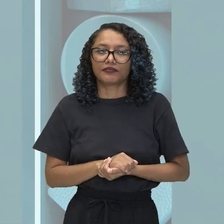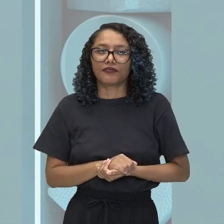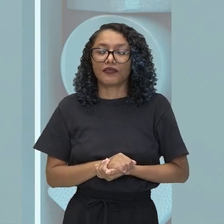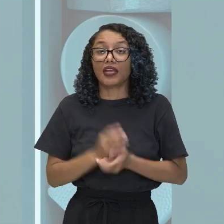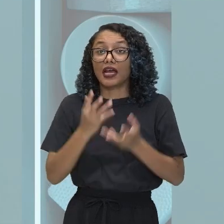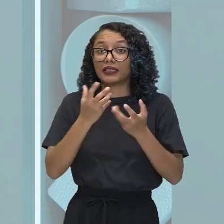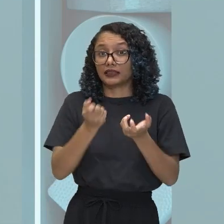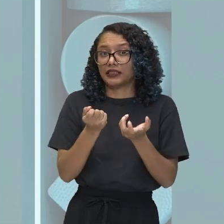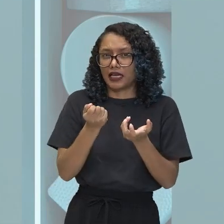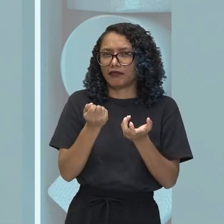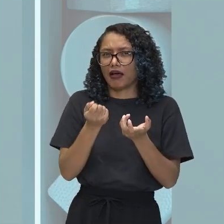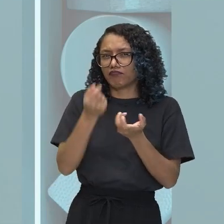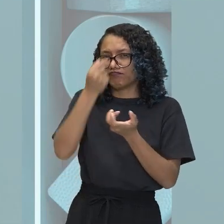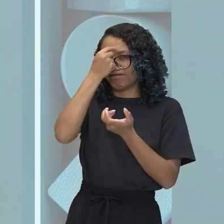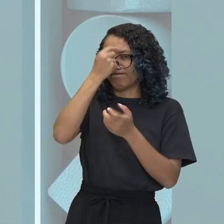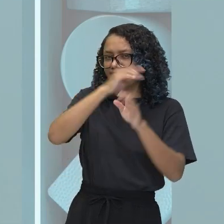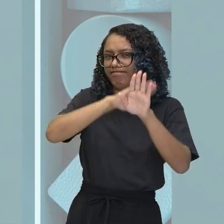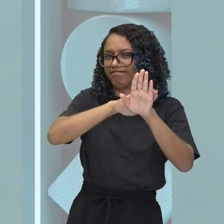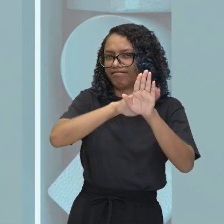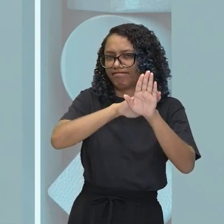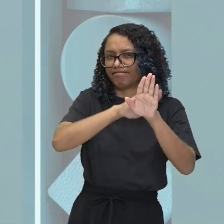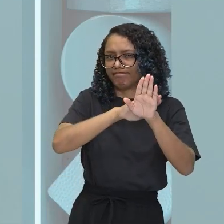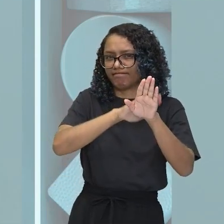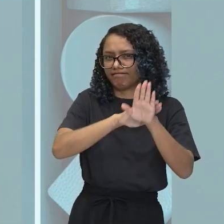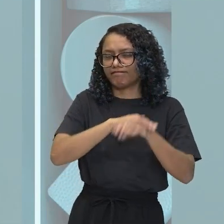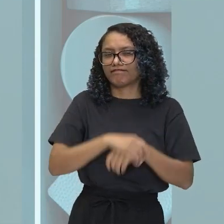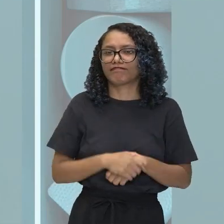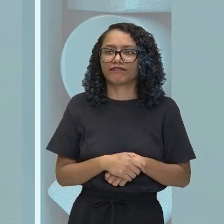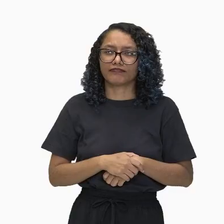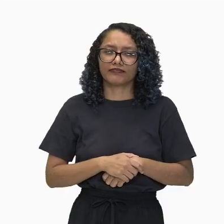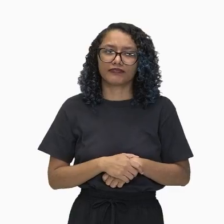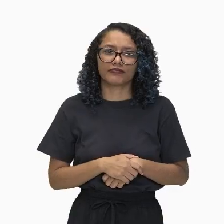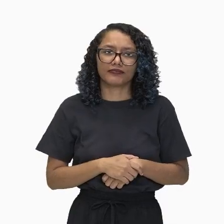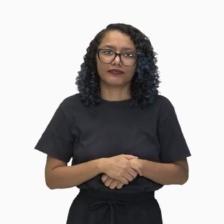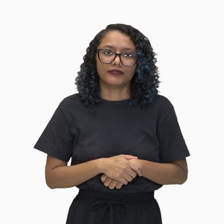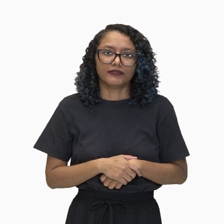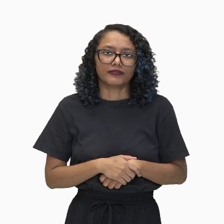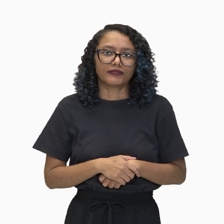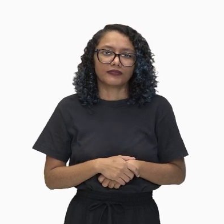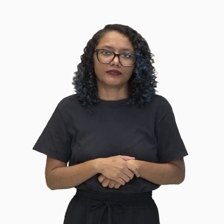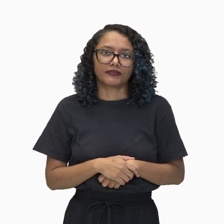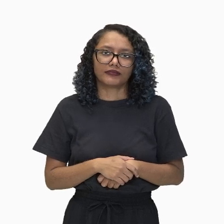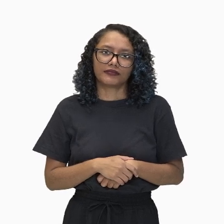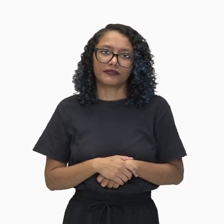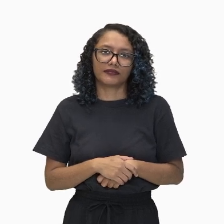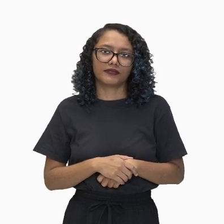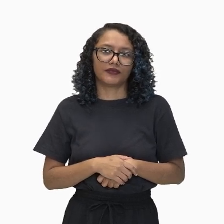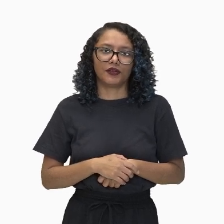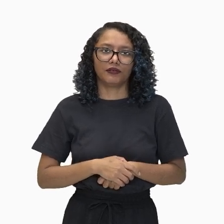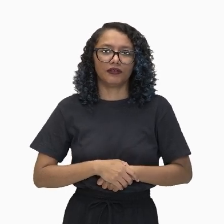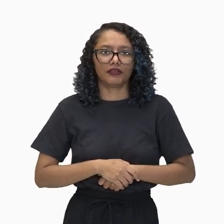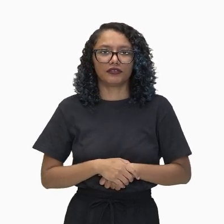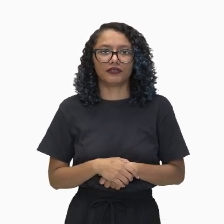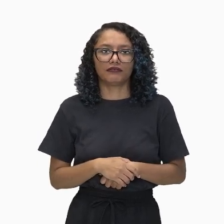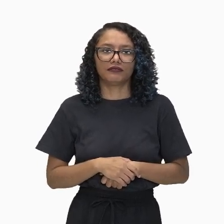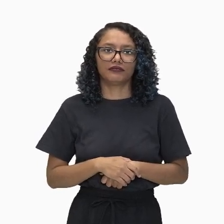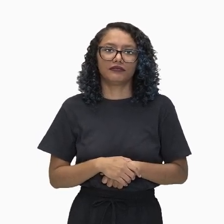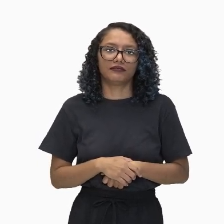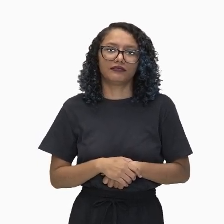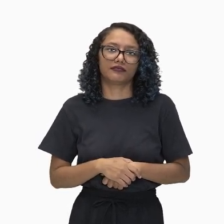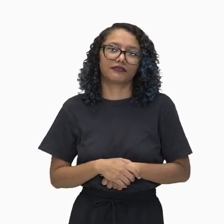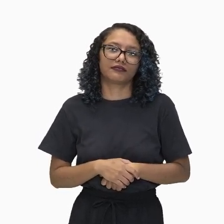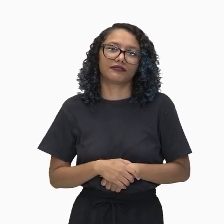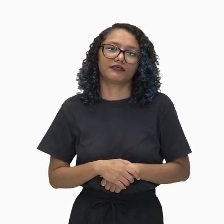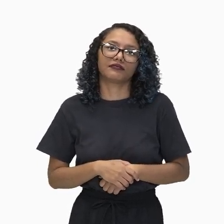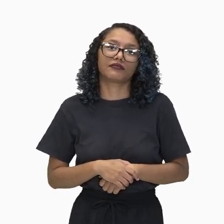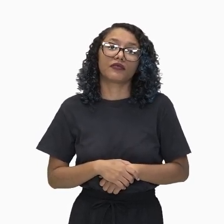seu inconsciente. Dando para entender? Vamos avançando. Assim, o corpo, ele traz a sua